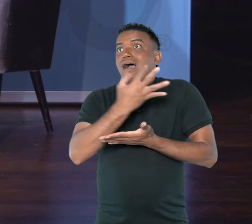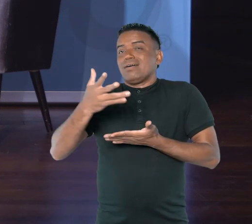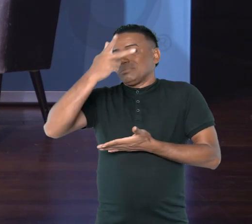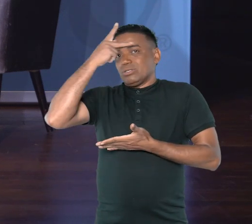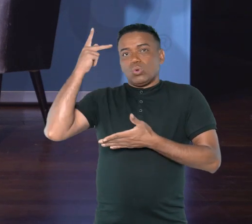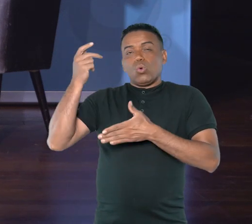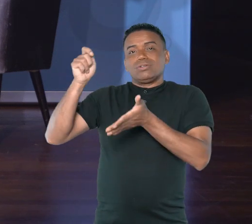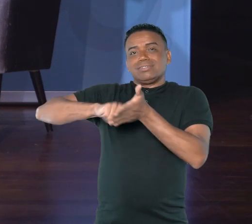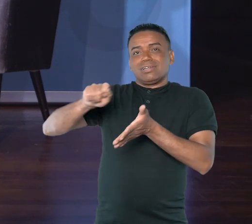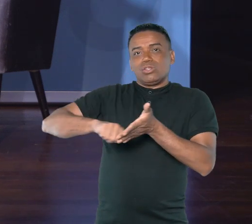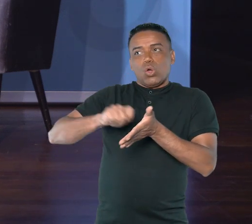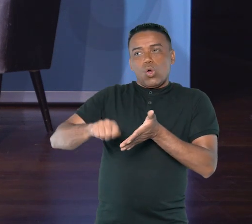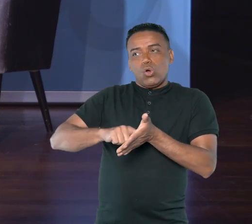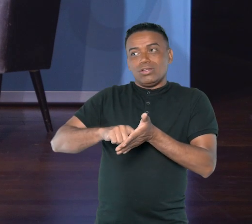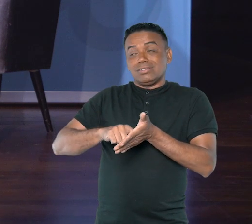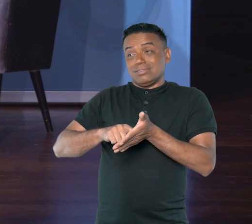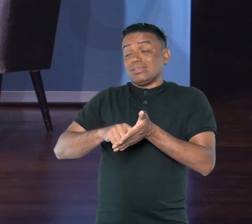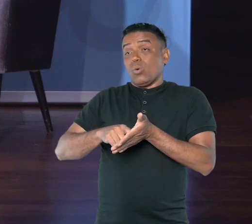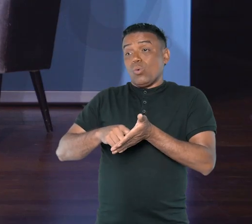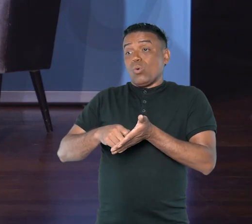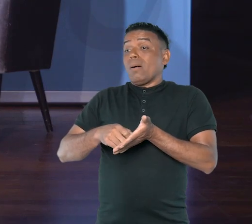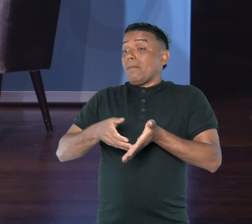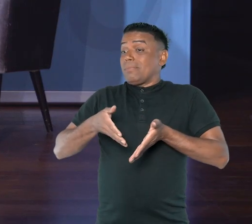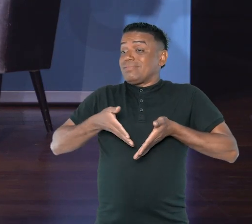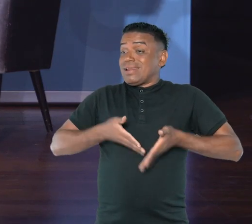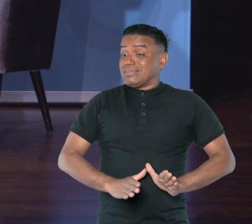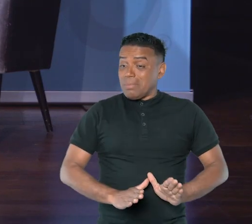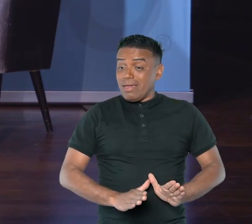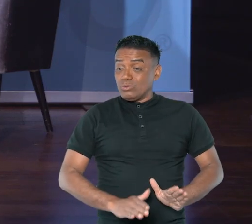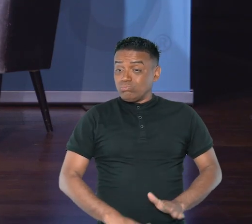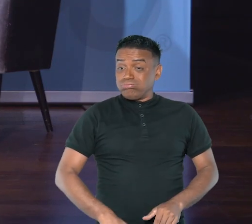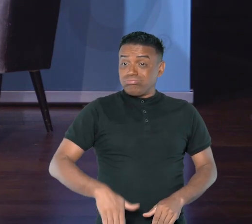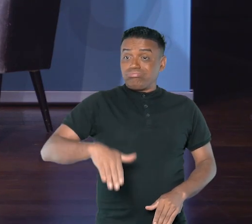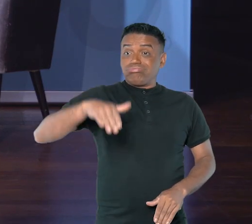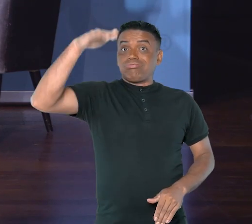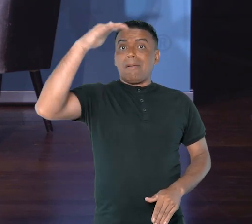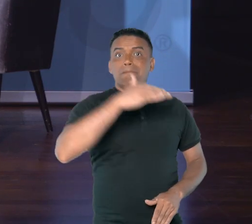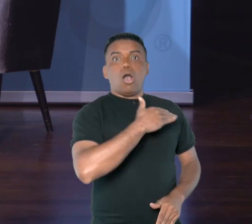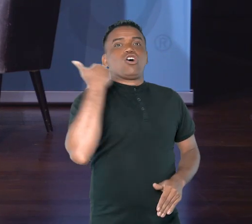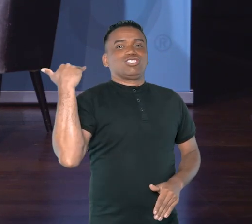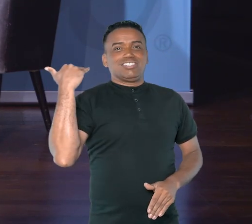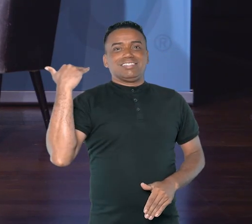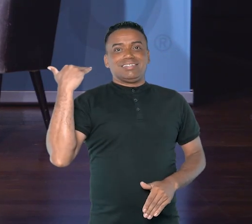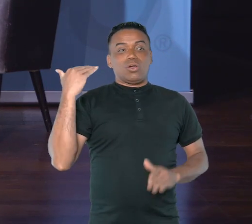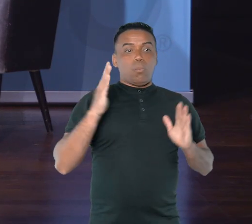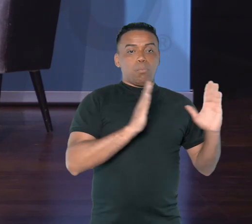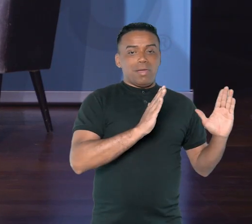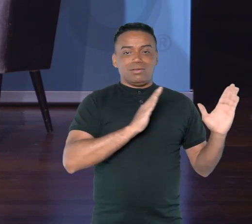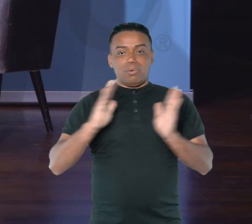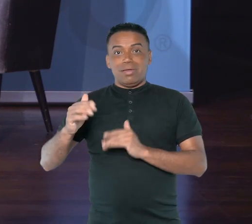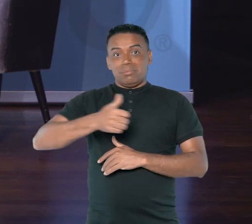que é esse ponto que é o nascimento e esse ponto que é a morte, né? Então, tudo que acontece entre esses dois momentos,